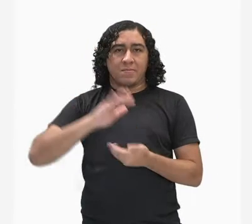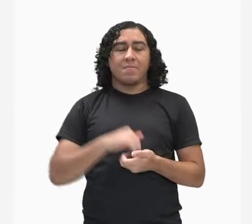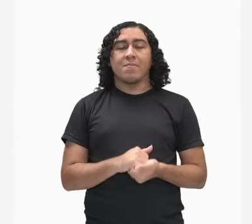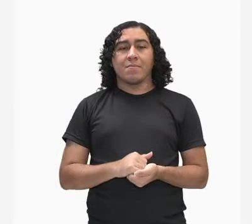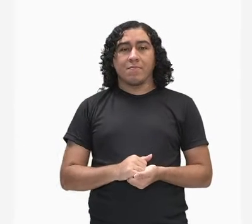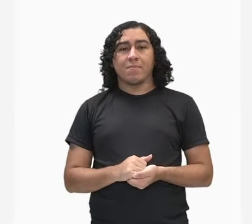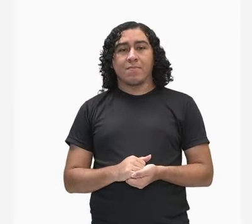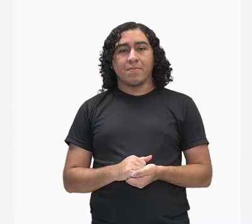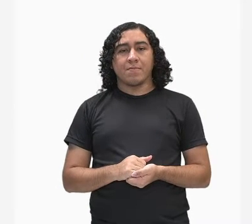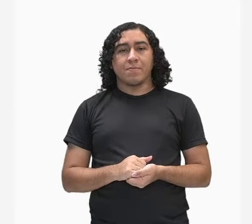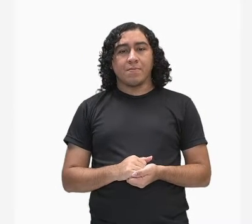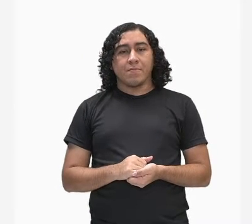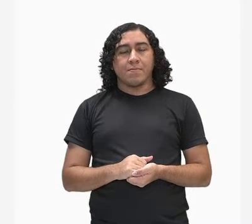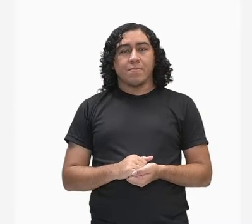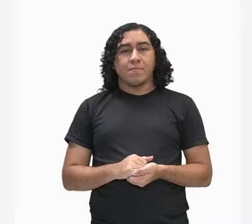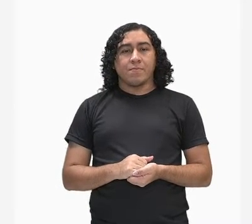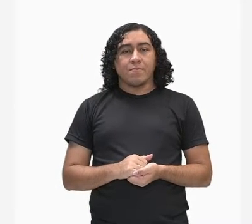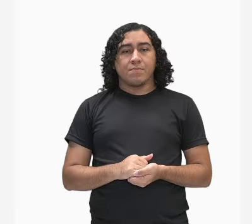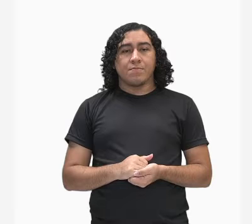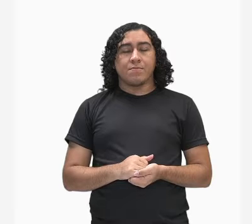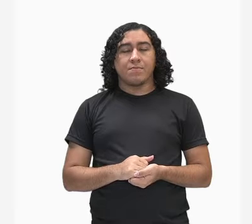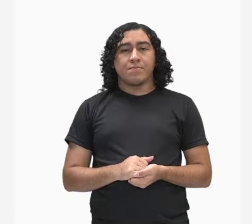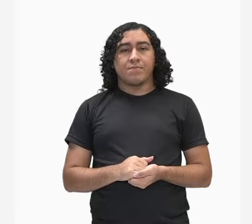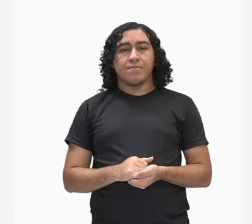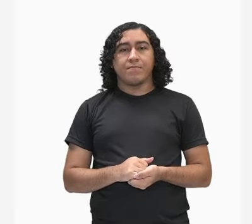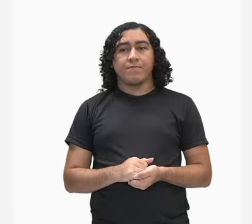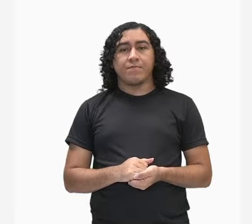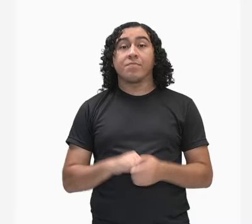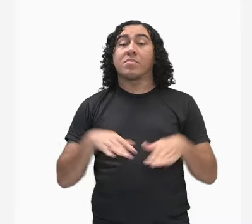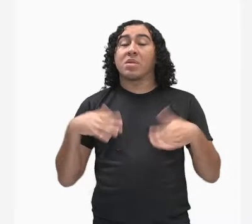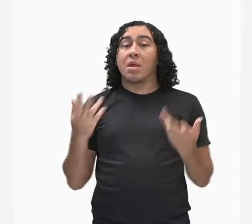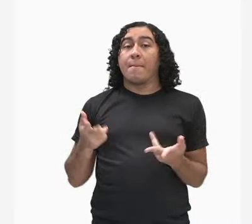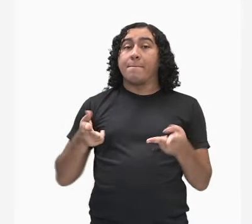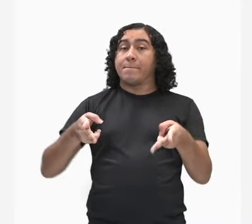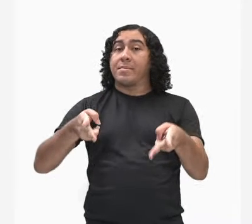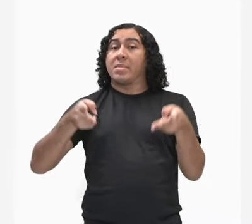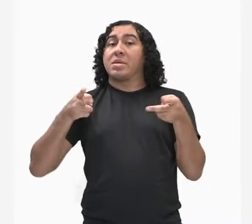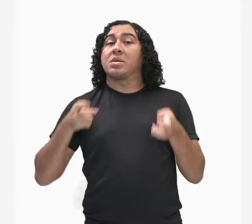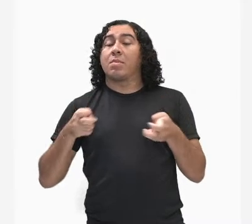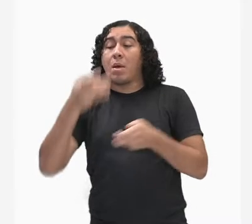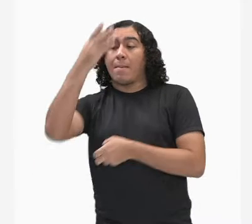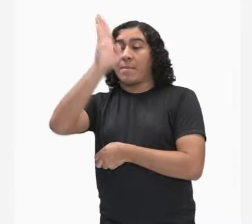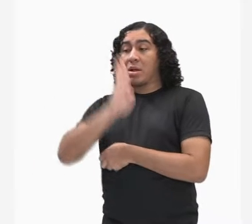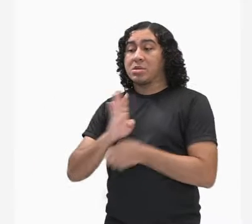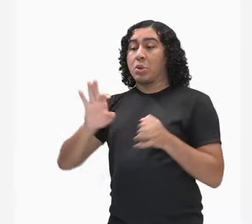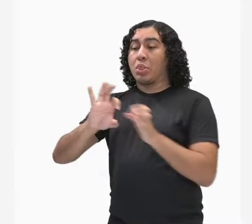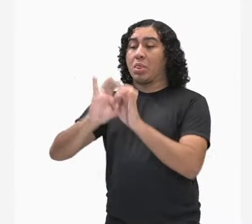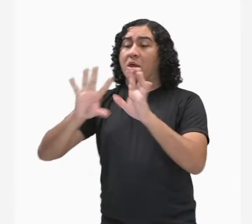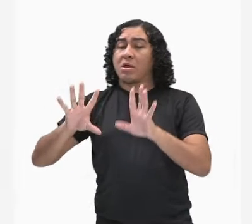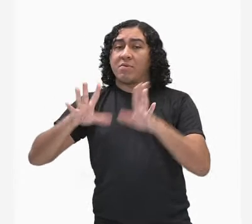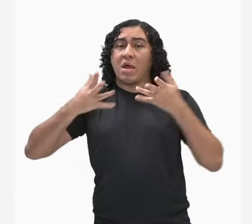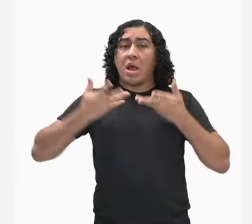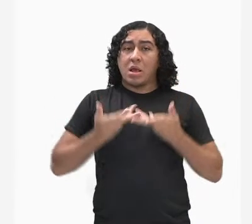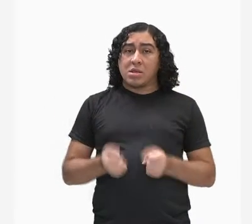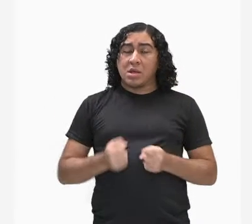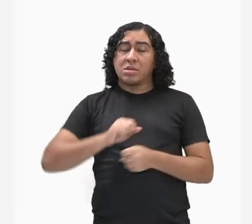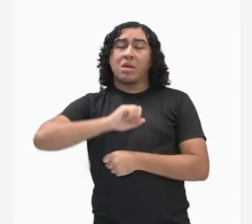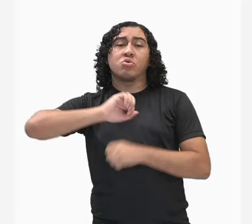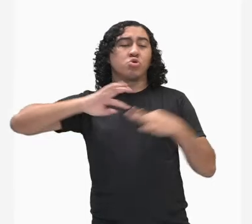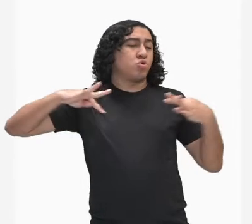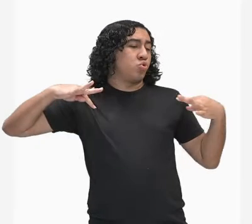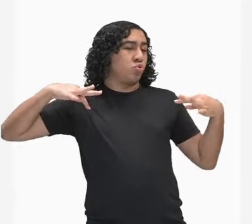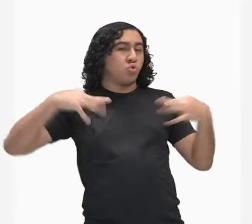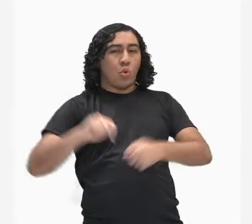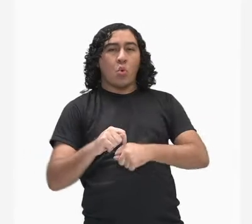isso? Então, nós vamos ver que a independência não foi aceita por todas